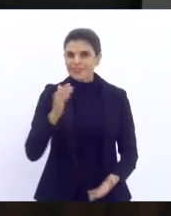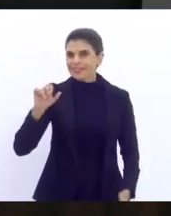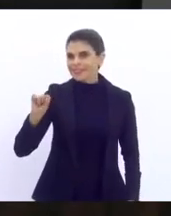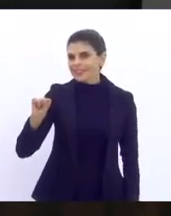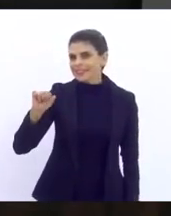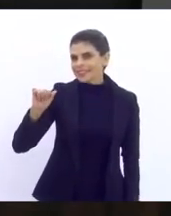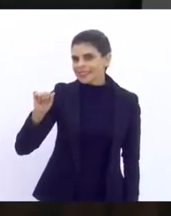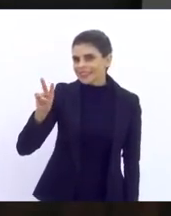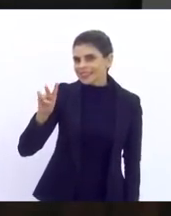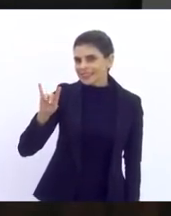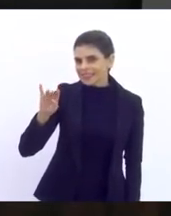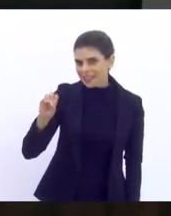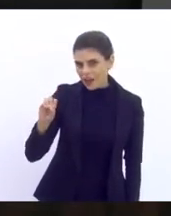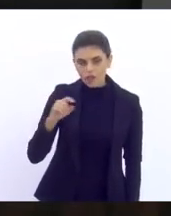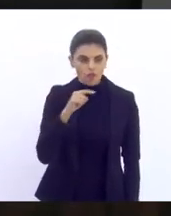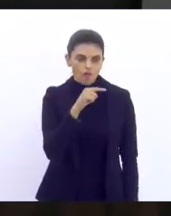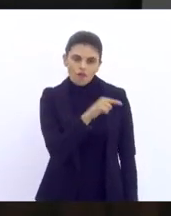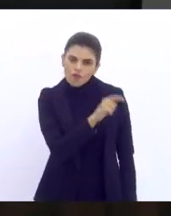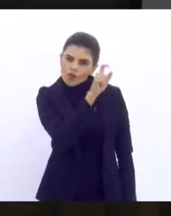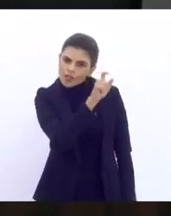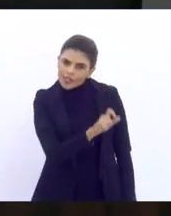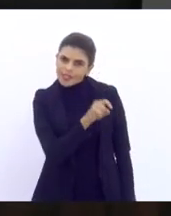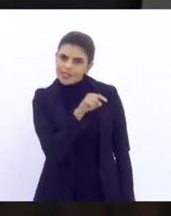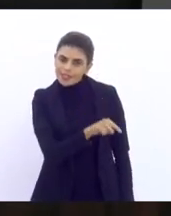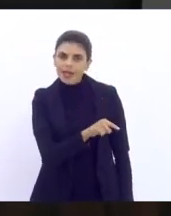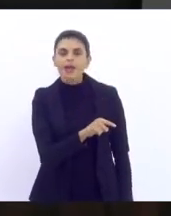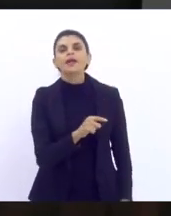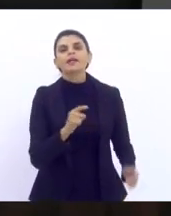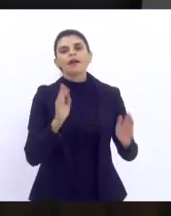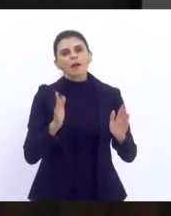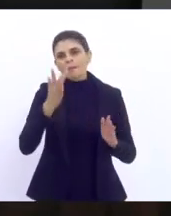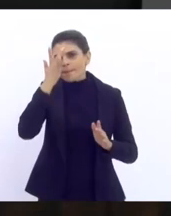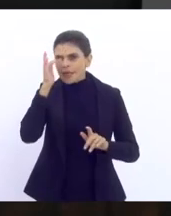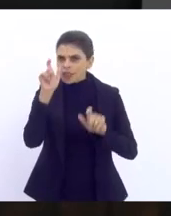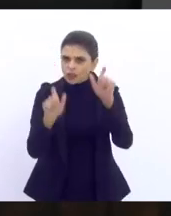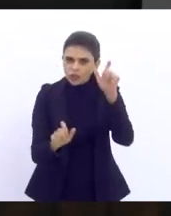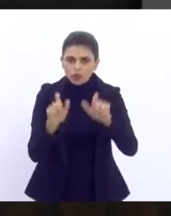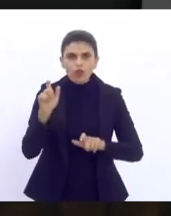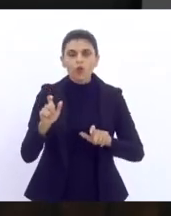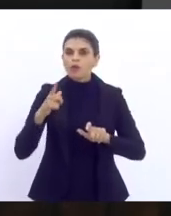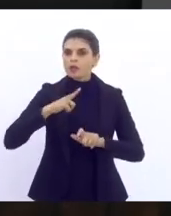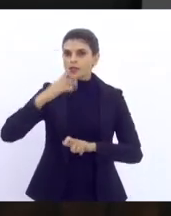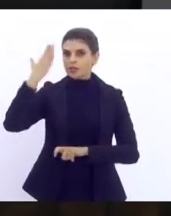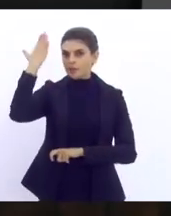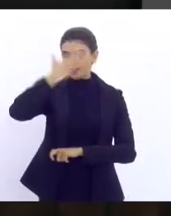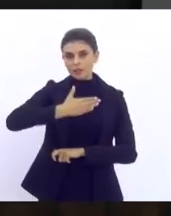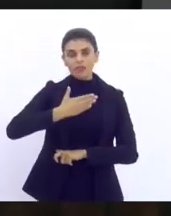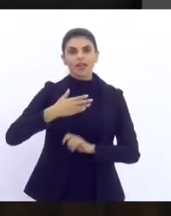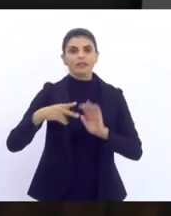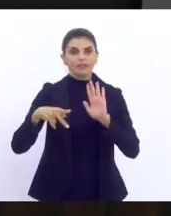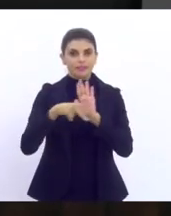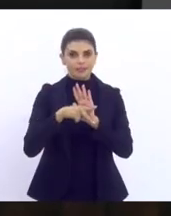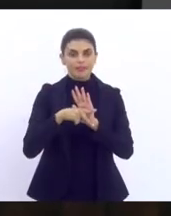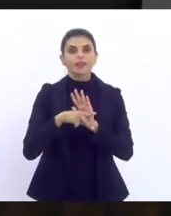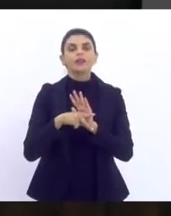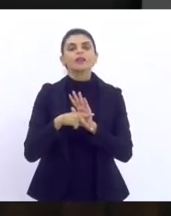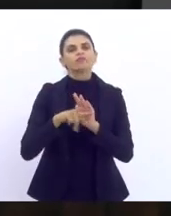você, você que é uma pessoa, prova do